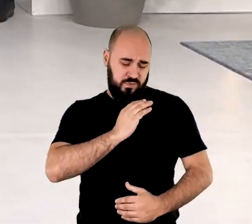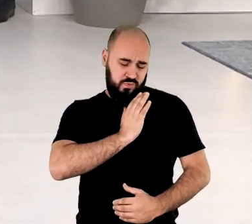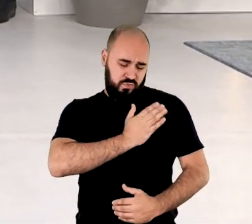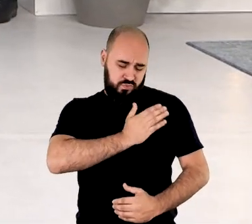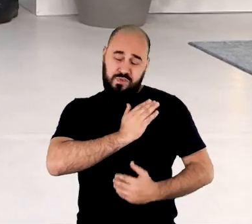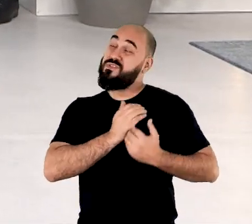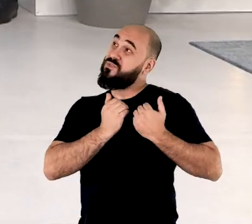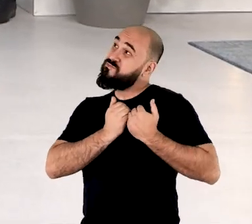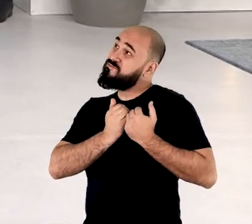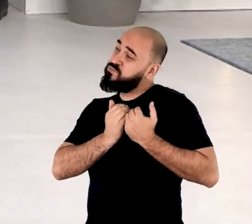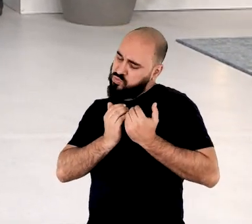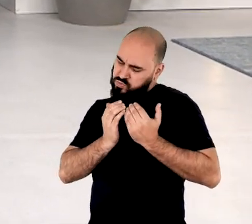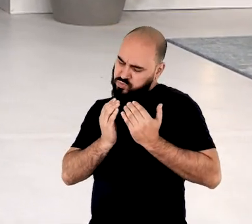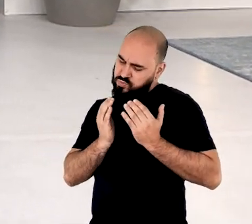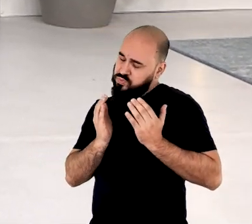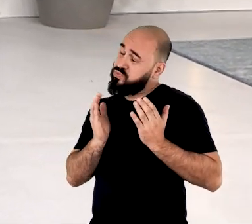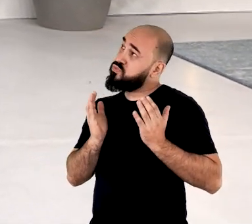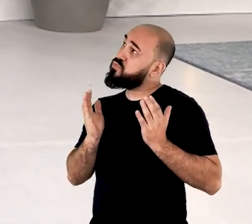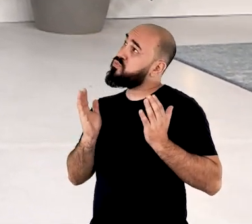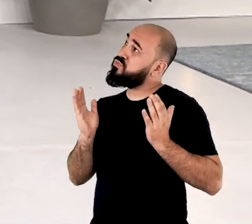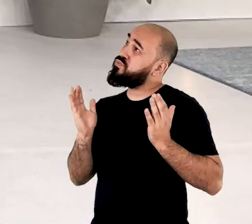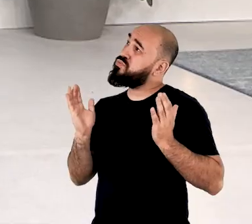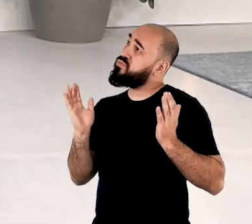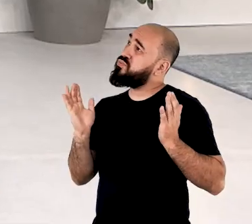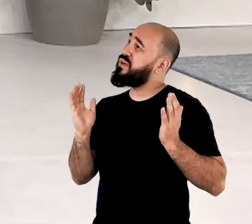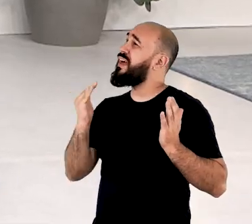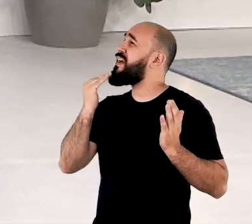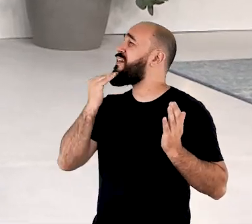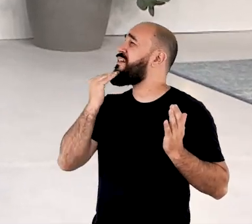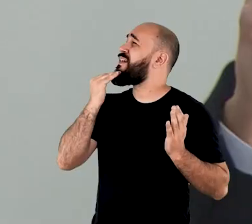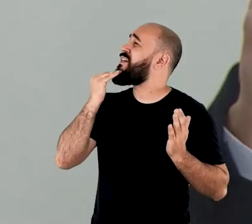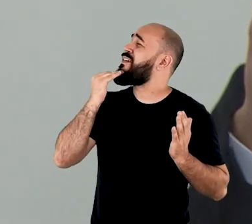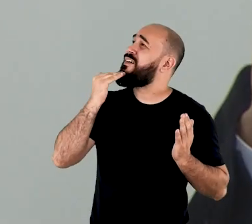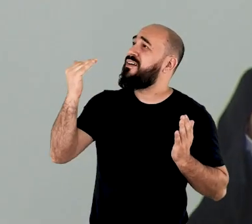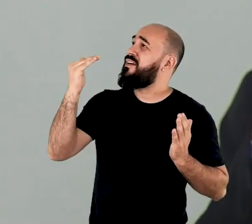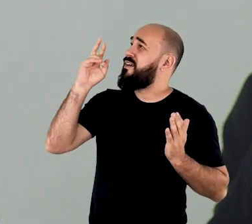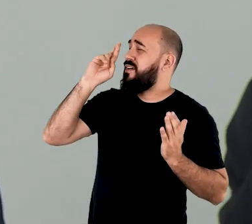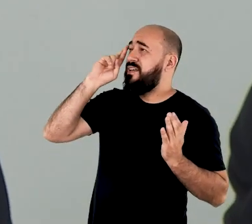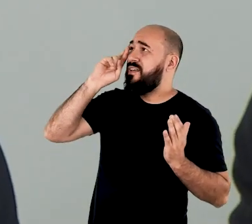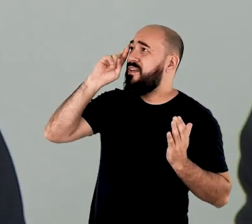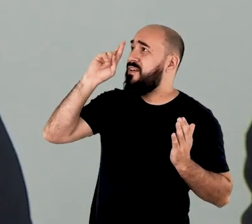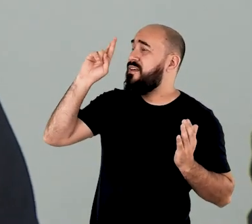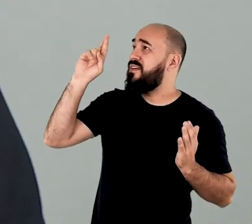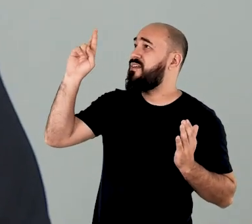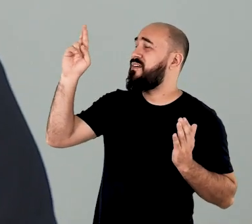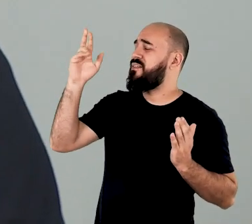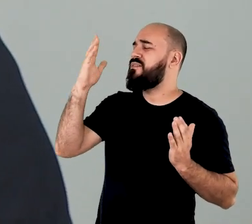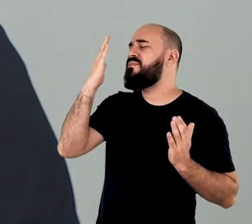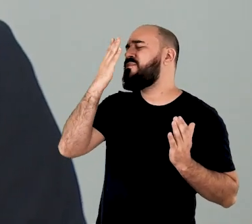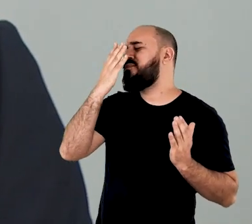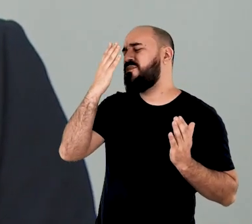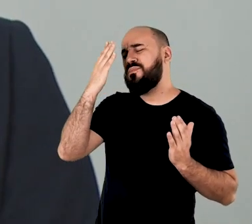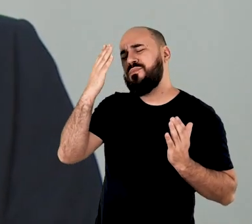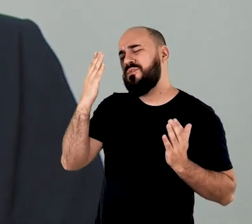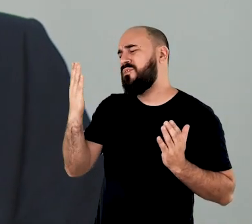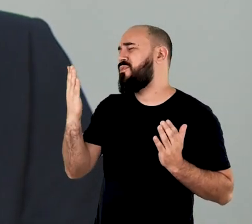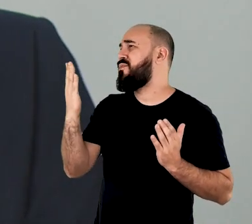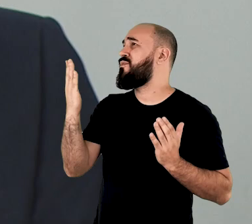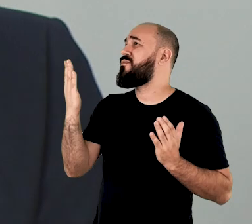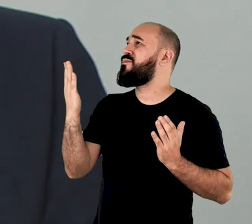Aberto, eu venho te pedir, Senhor. Eu venho te